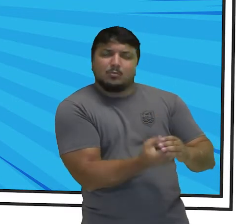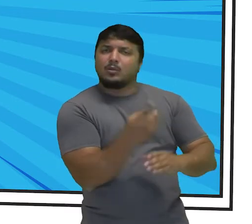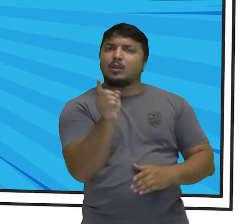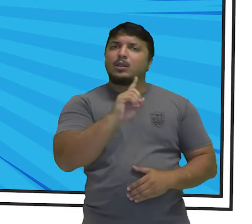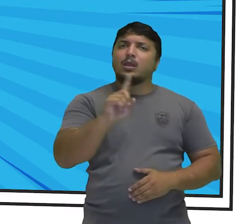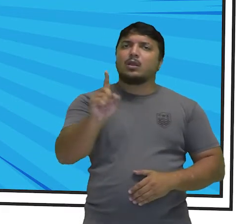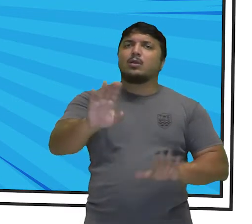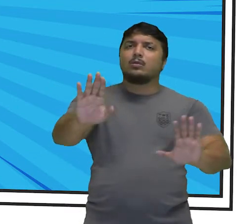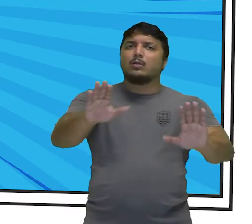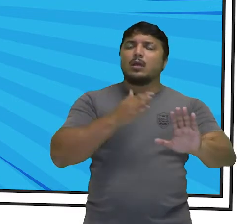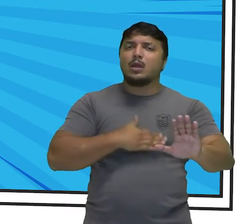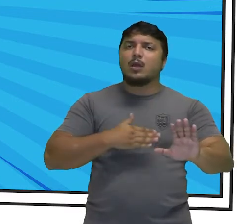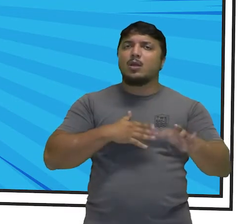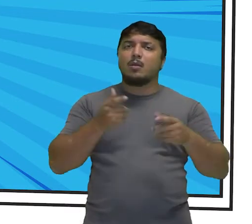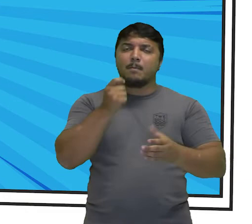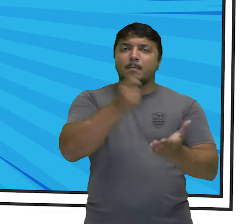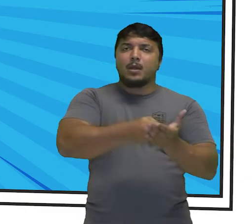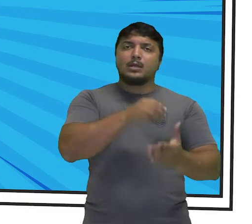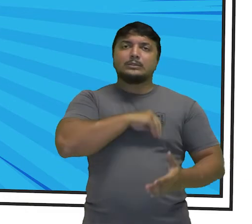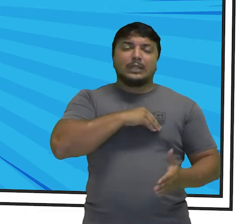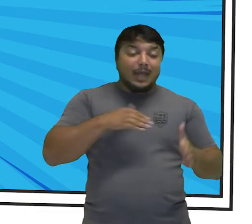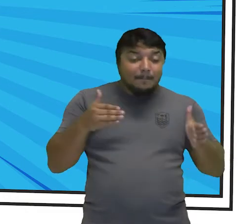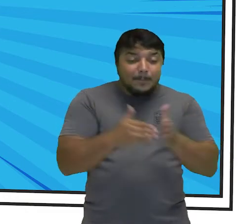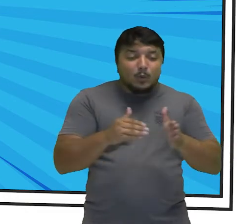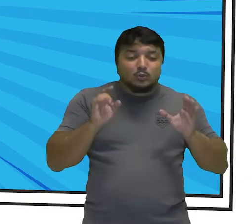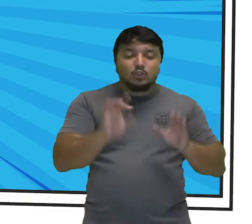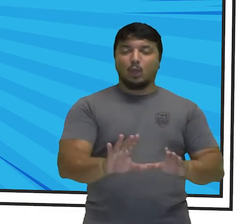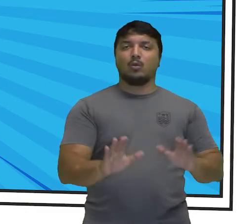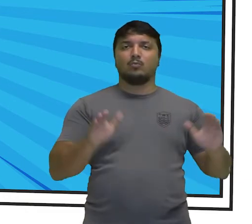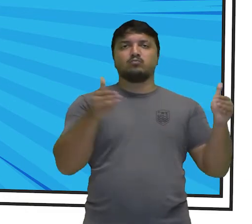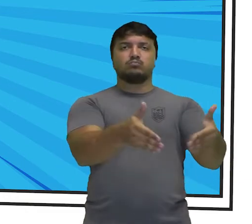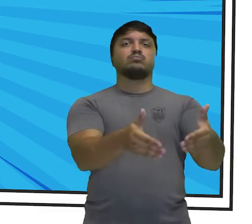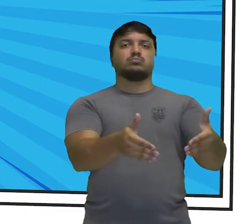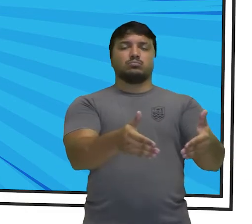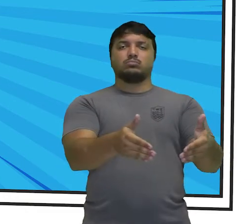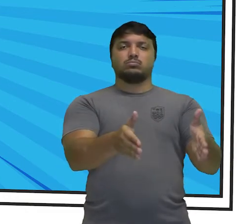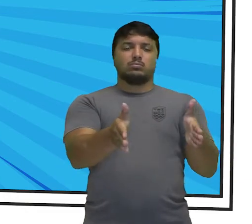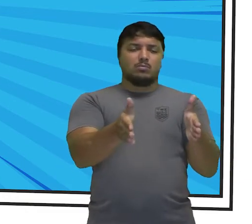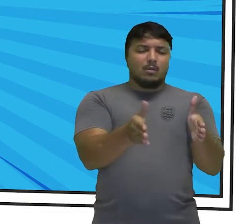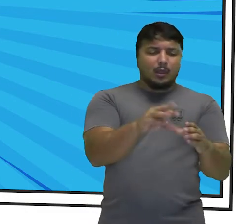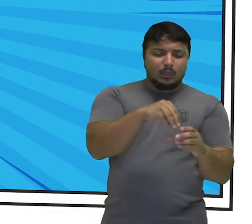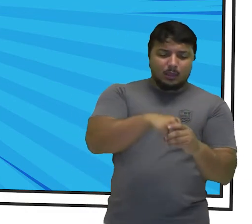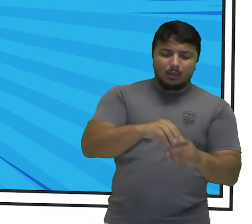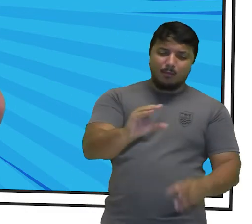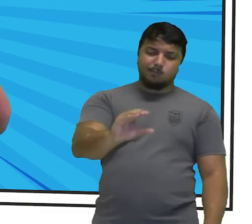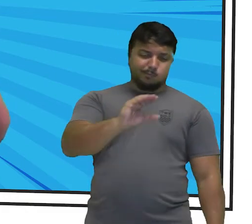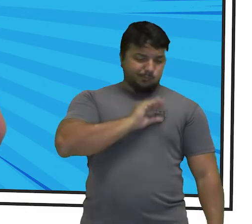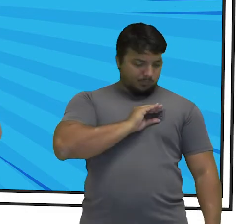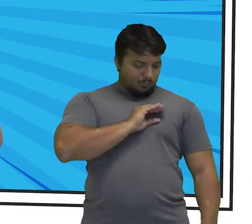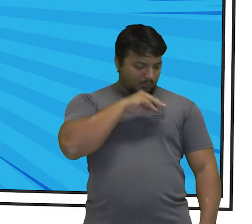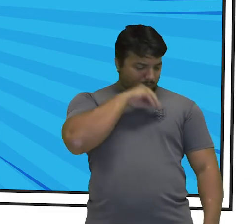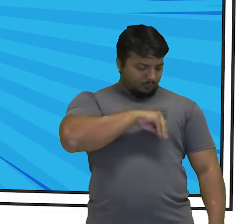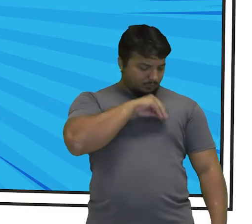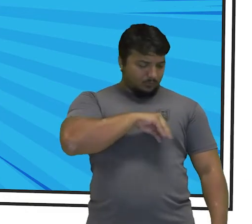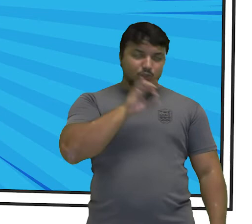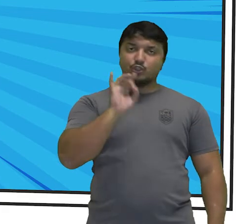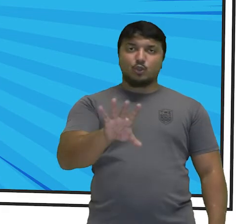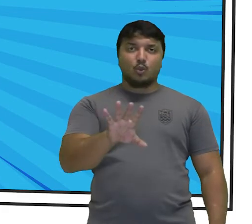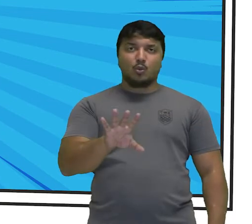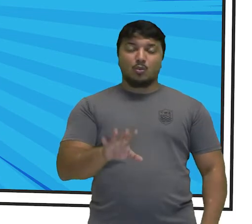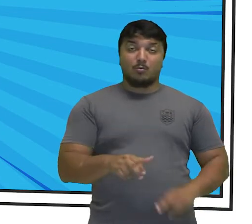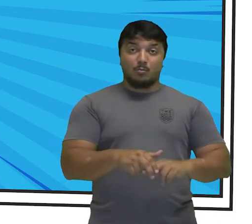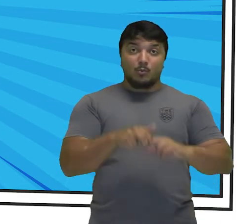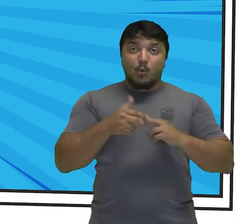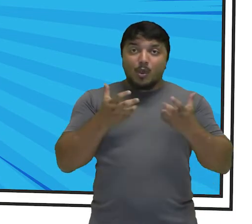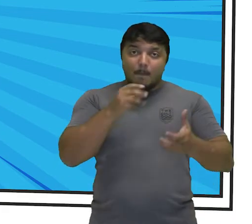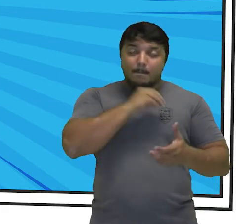empregado. Não, não, não, não. Eu só lhe pago o salário. Eu só lhe pago o salário. Entenderam? Eu só lhe pago o salário. Então, como eu só